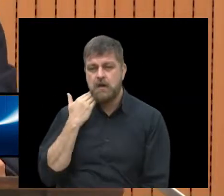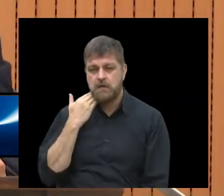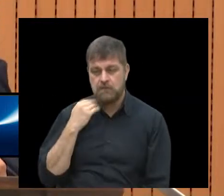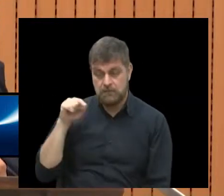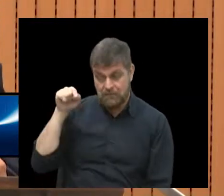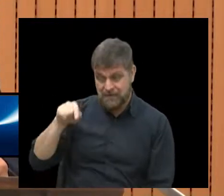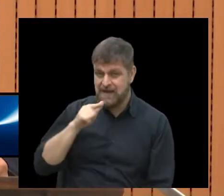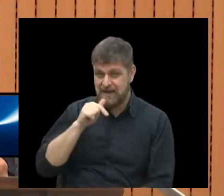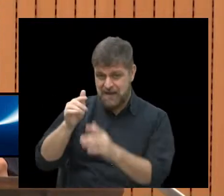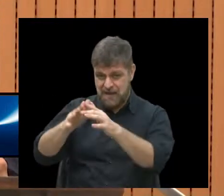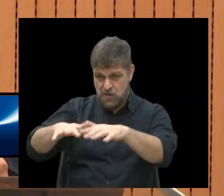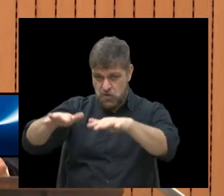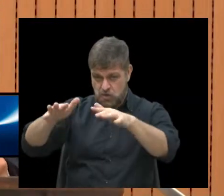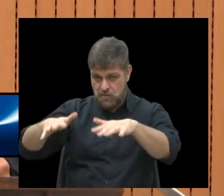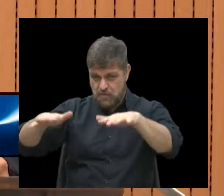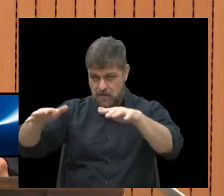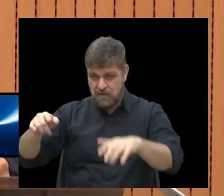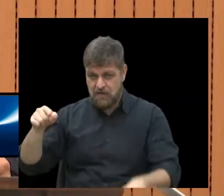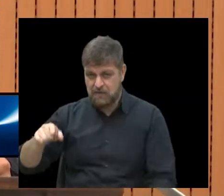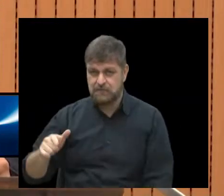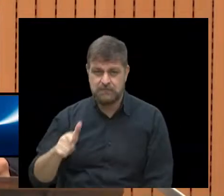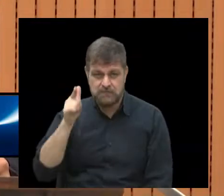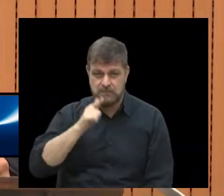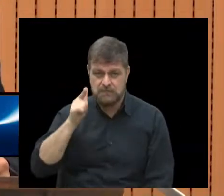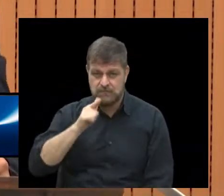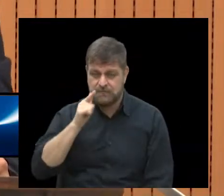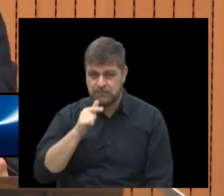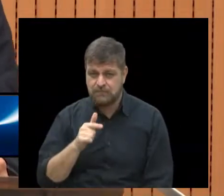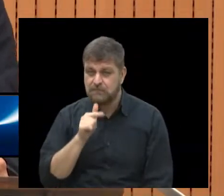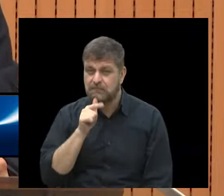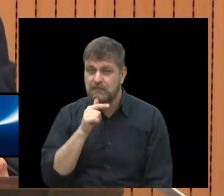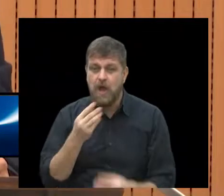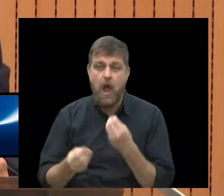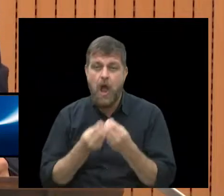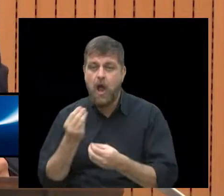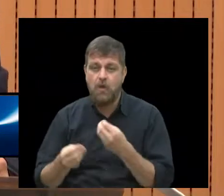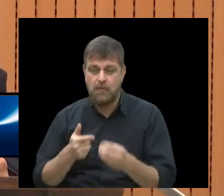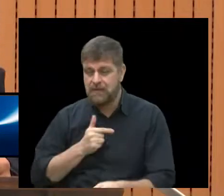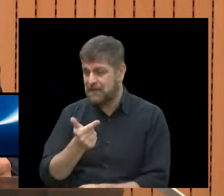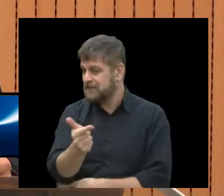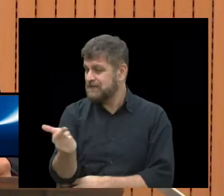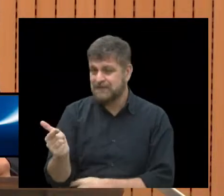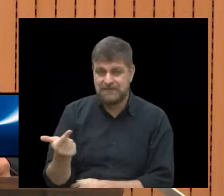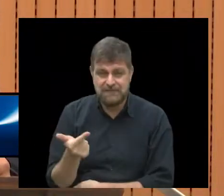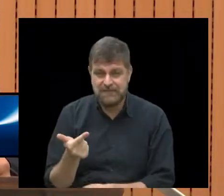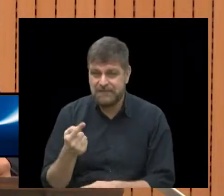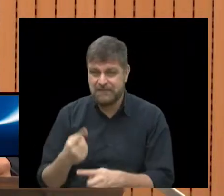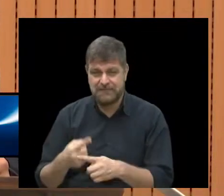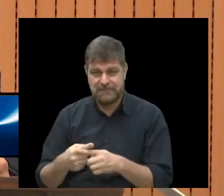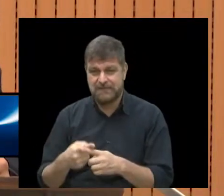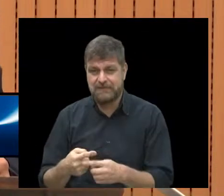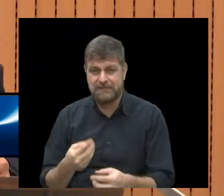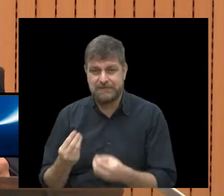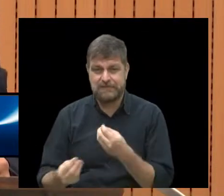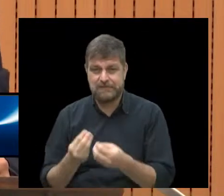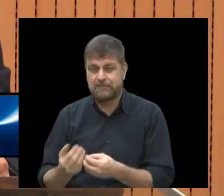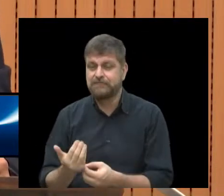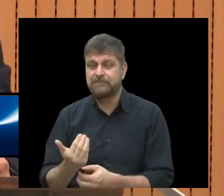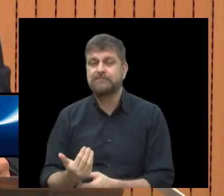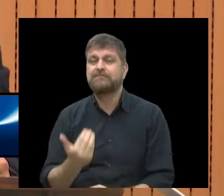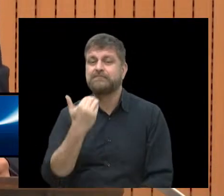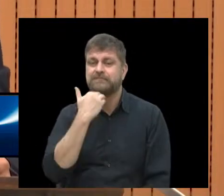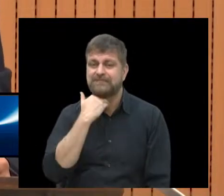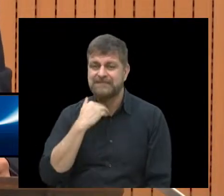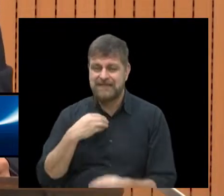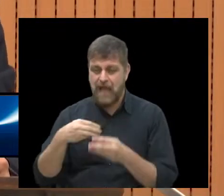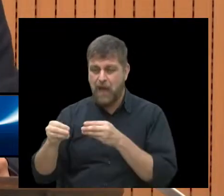eles extraem a água dos alimentos que eles ingerem. Então, ela não tinha água, né, para subsistir, e